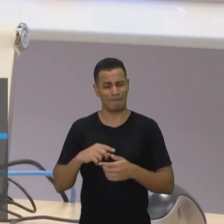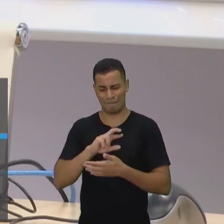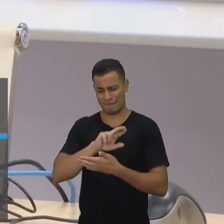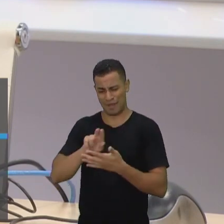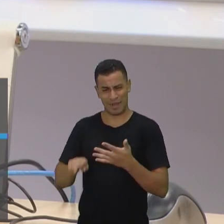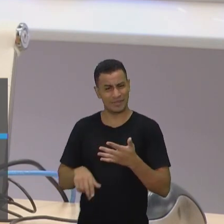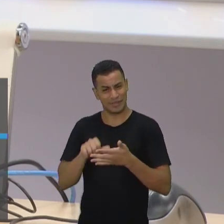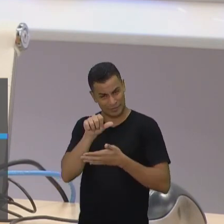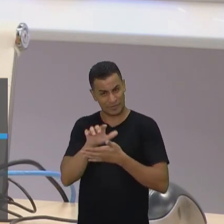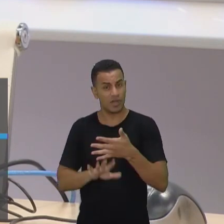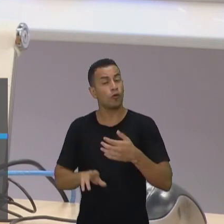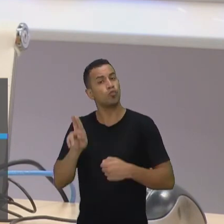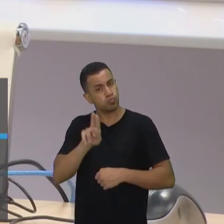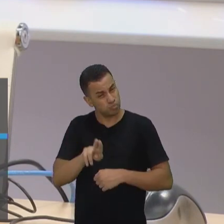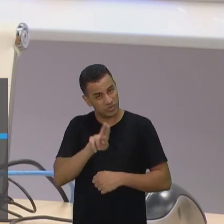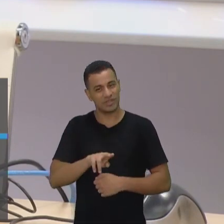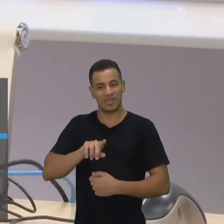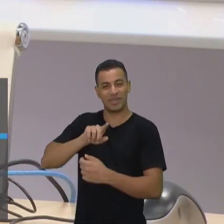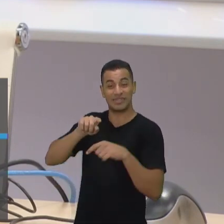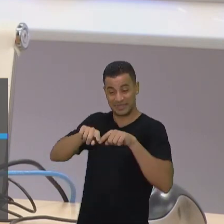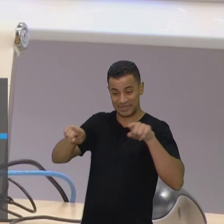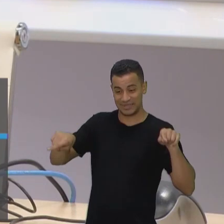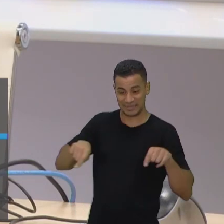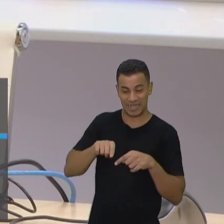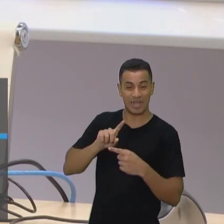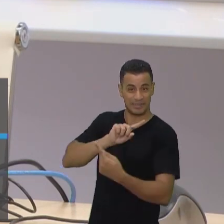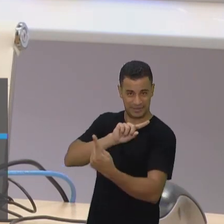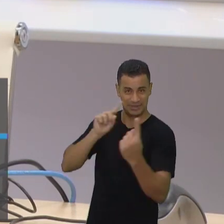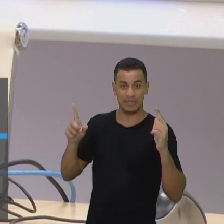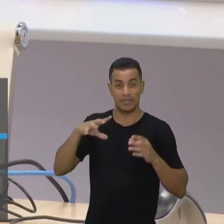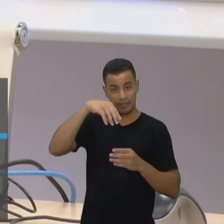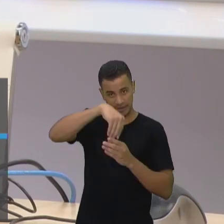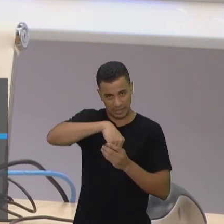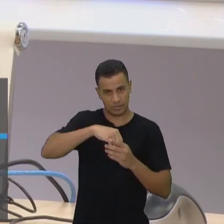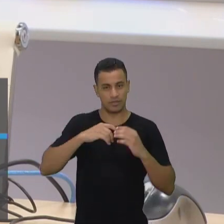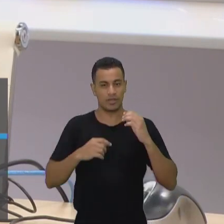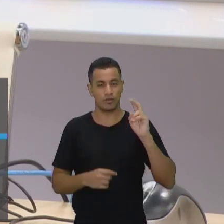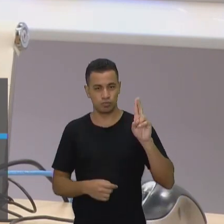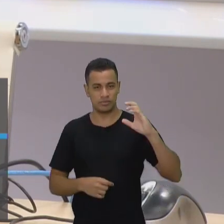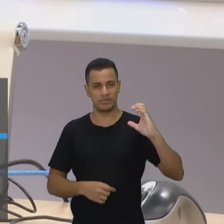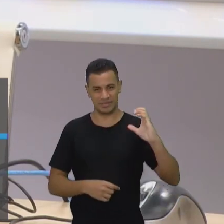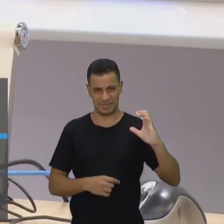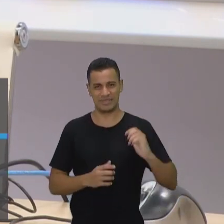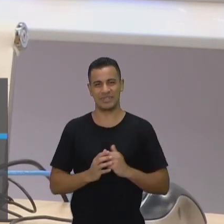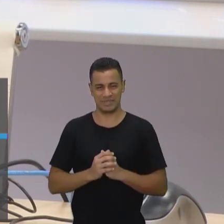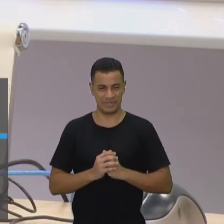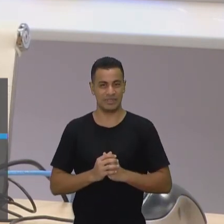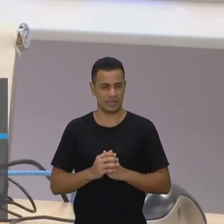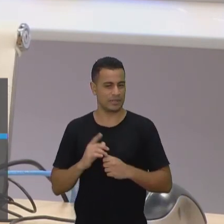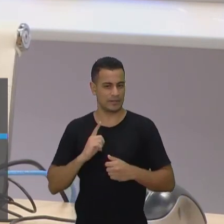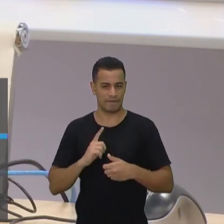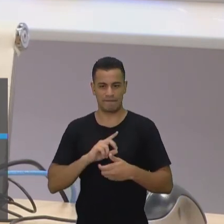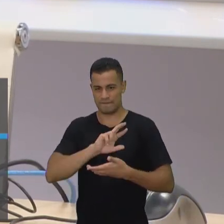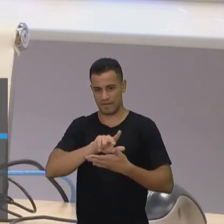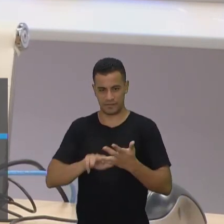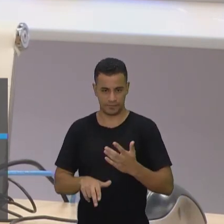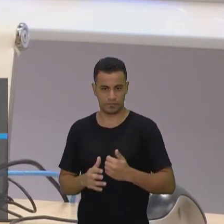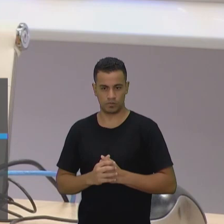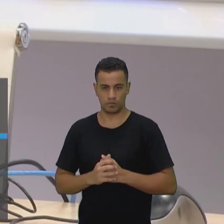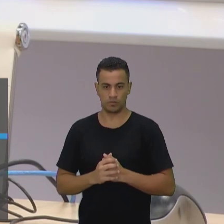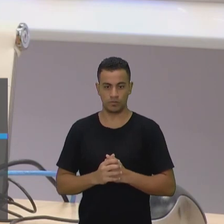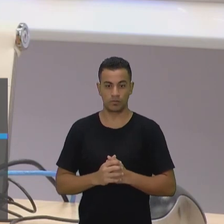Na verdade, dentro da unidade curricular, ela aparece em várias atividades de todos esses componentes. E